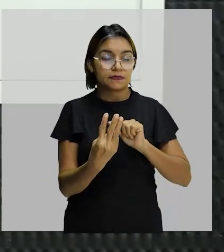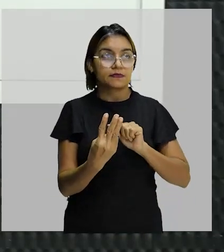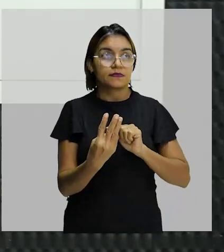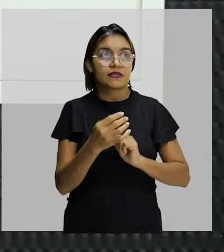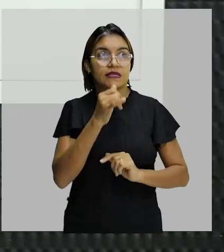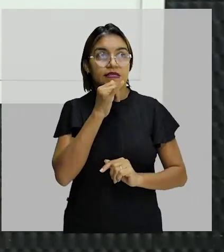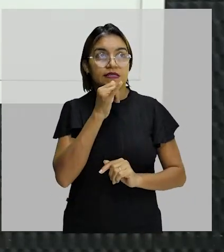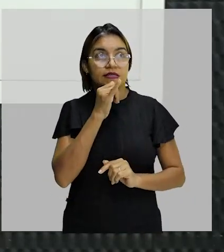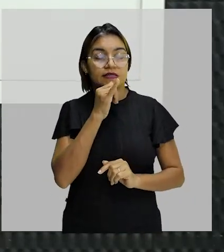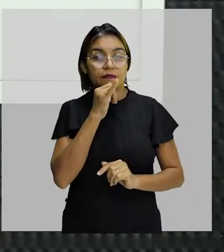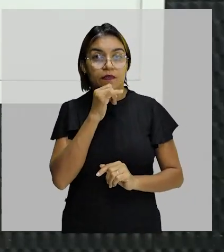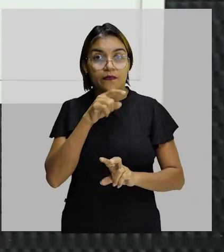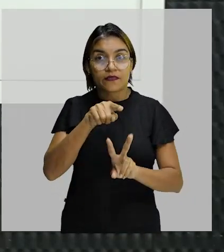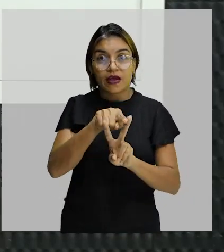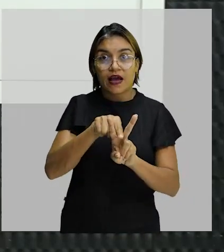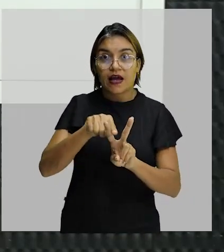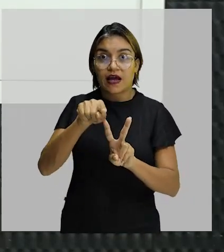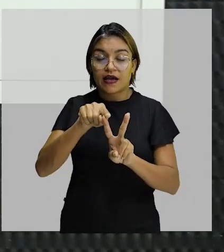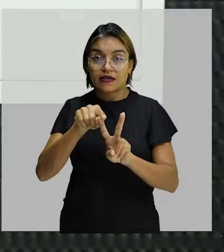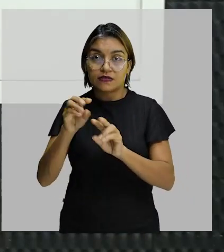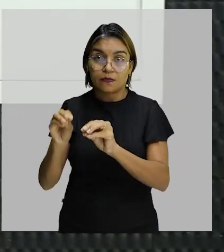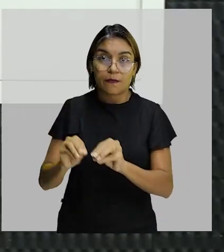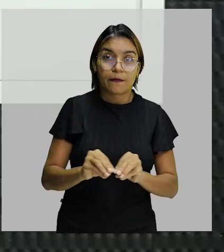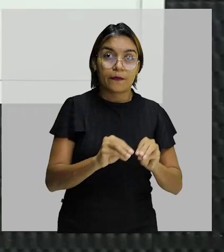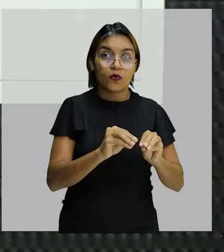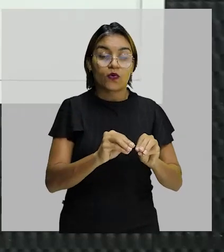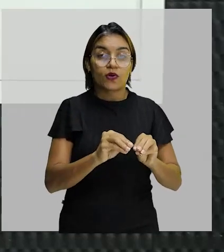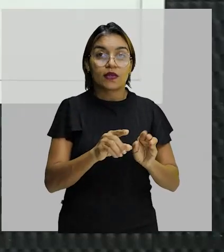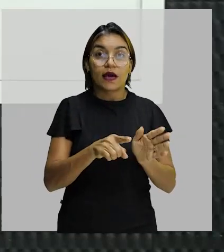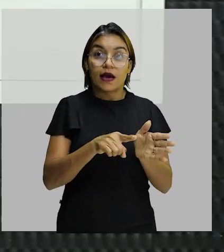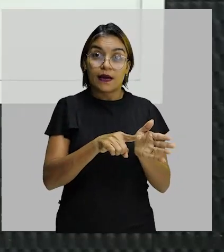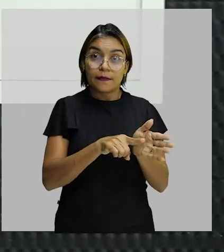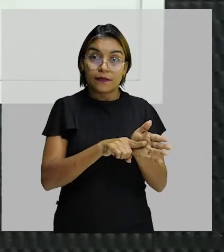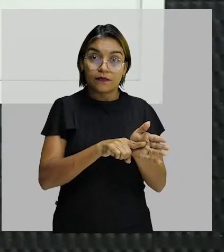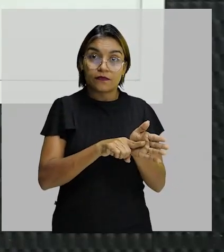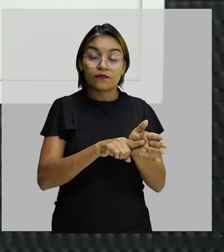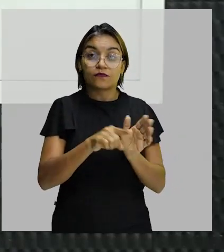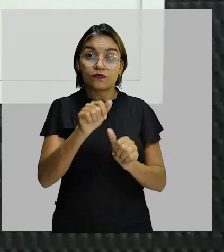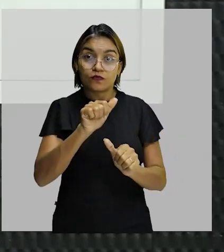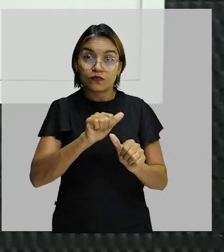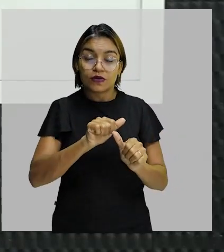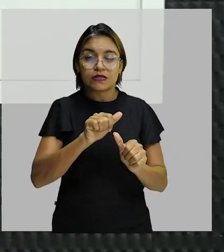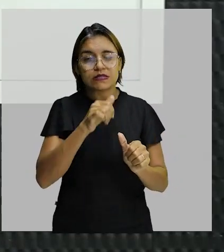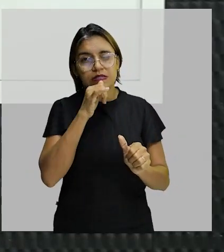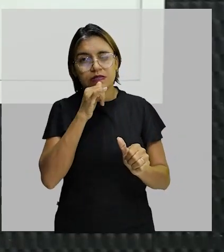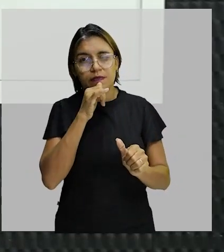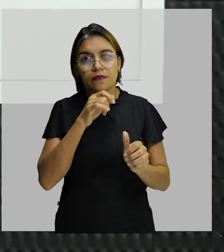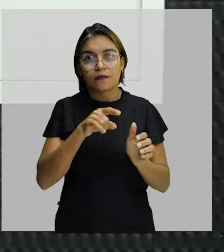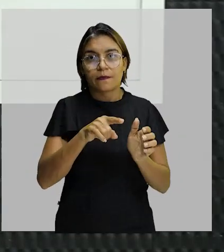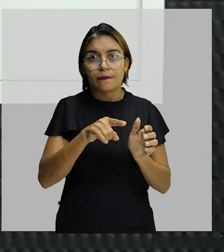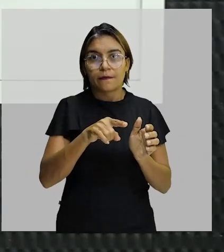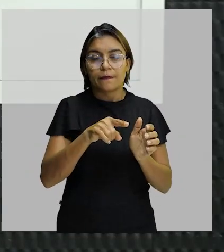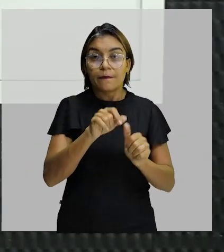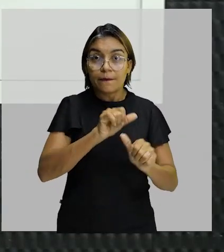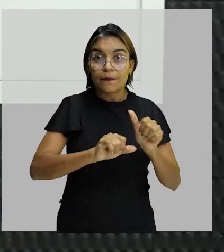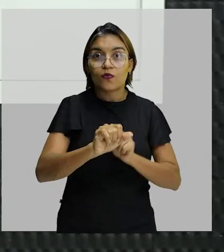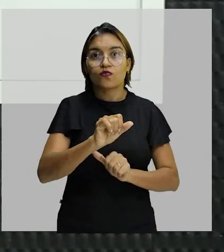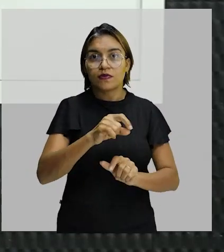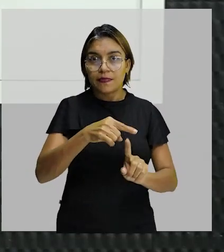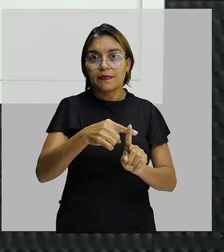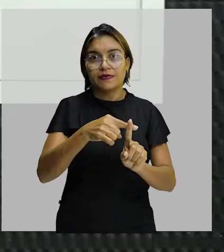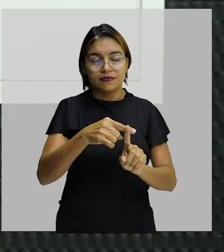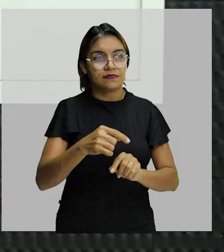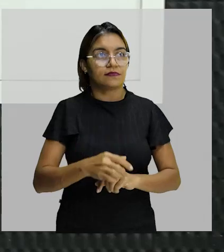forma decomposta, ela vem por sinal trocado por causa desse menos bem aqui, ó. Então, esse 3 aqui é uma raiz o quê? Uma raiz simples, né,